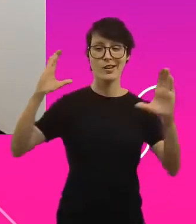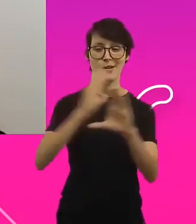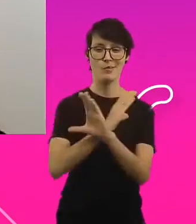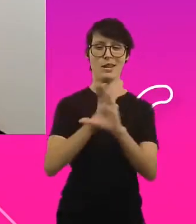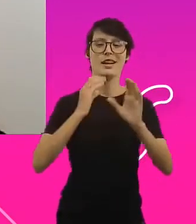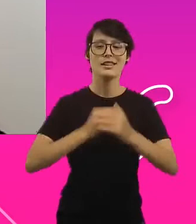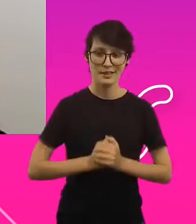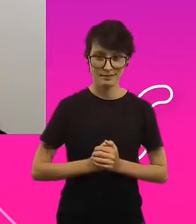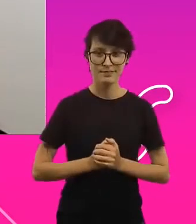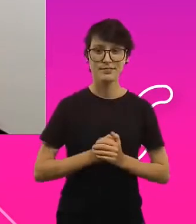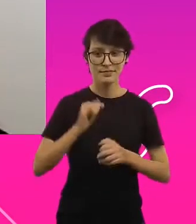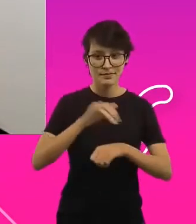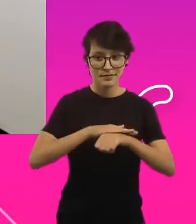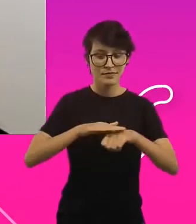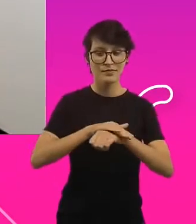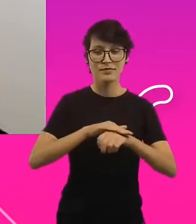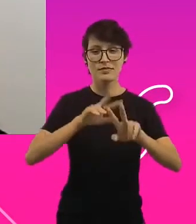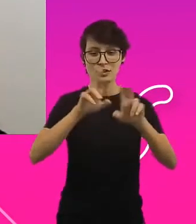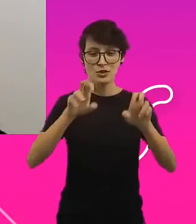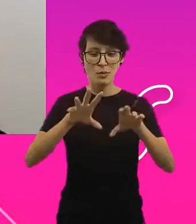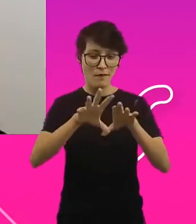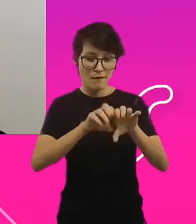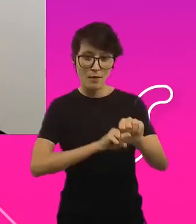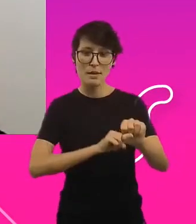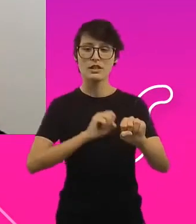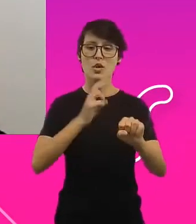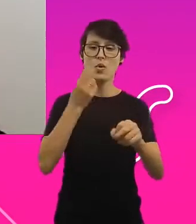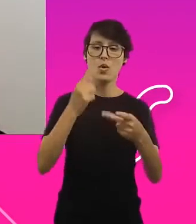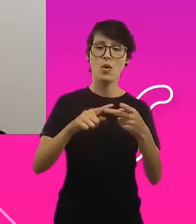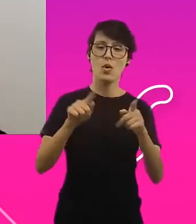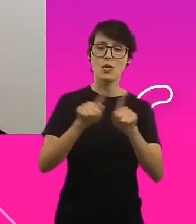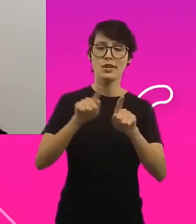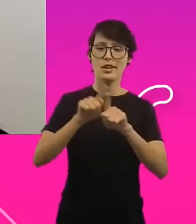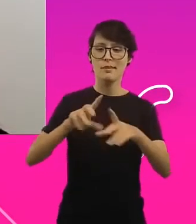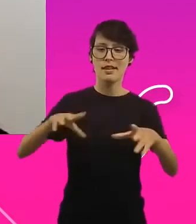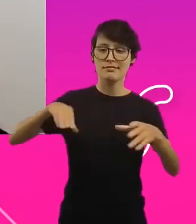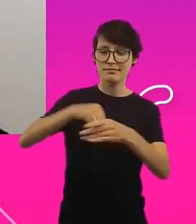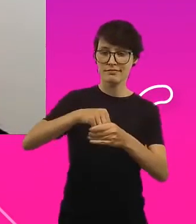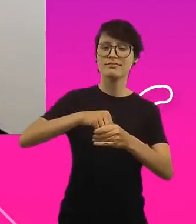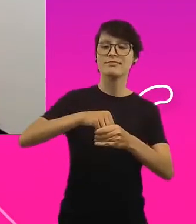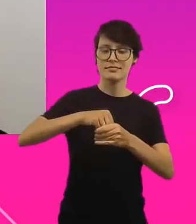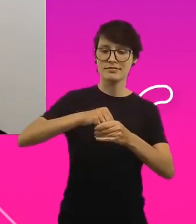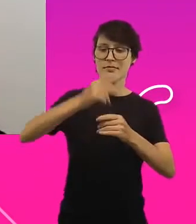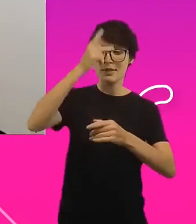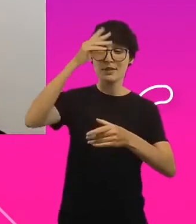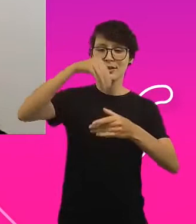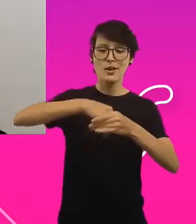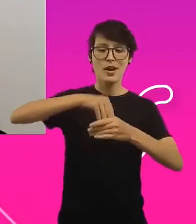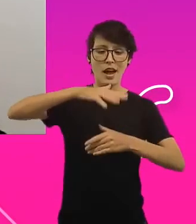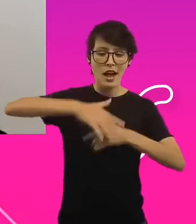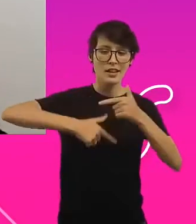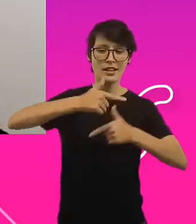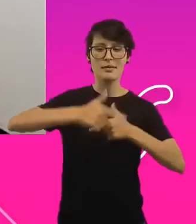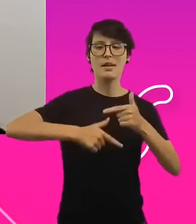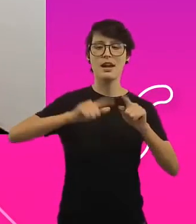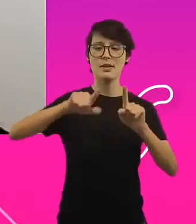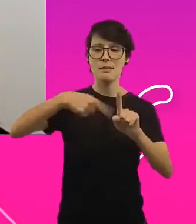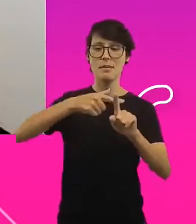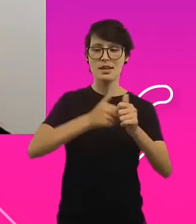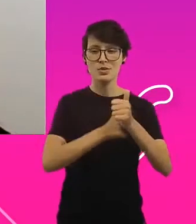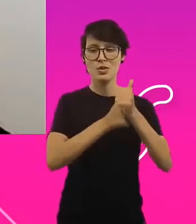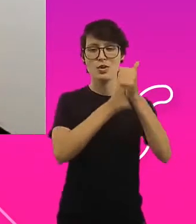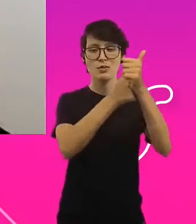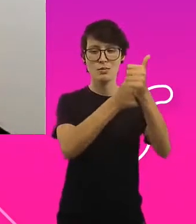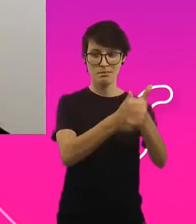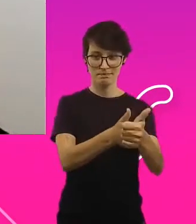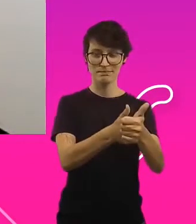está olhando desde a formação até a inserção dessa pessoa no mercado de trabalho e o acompanhamento dela